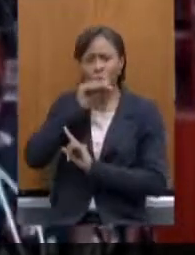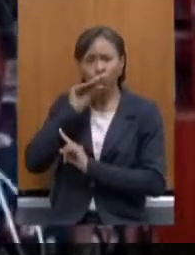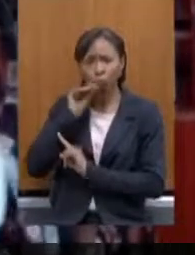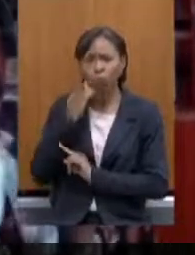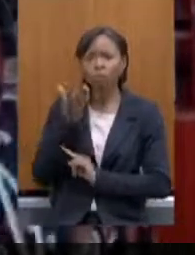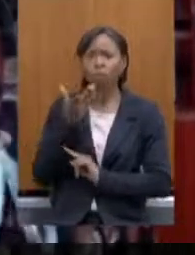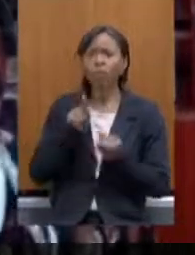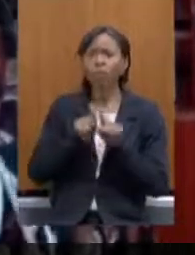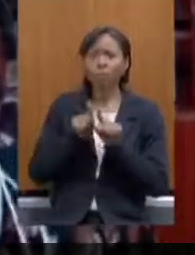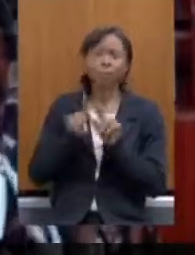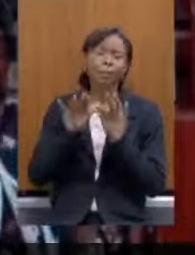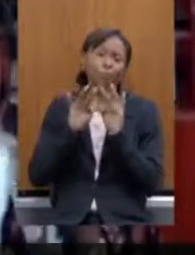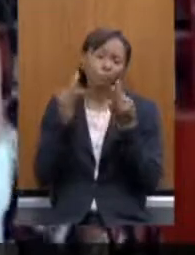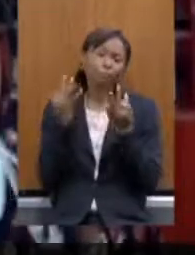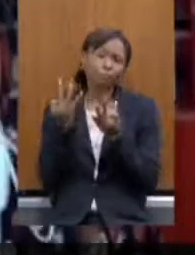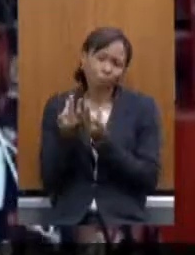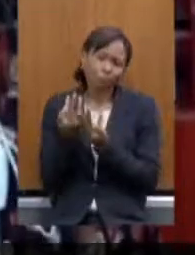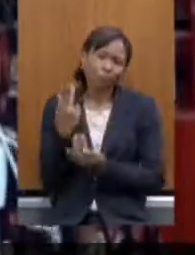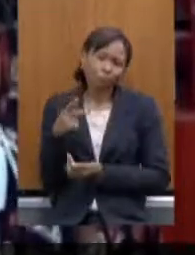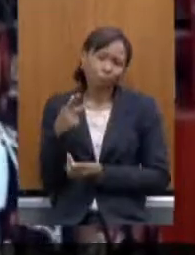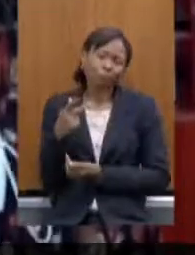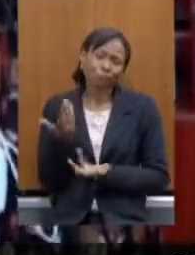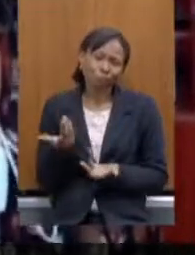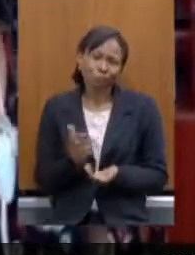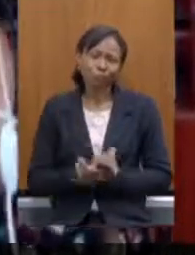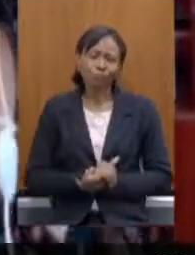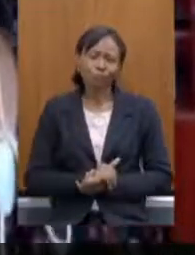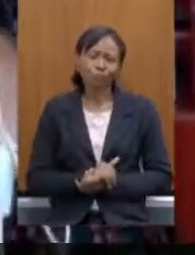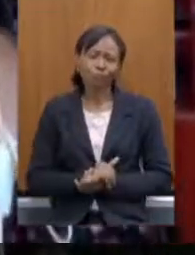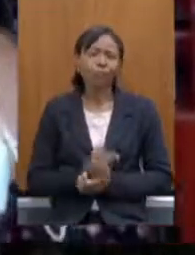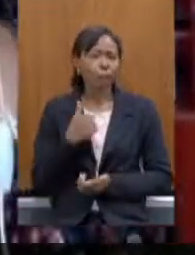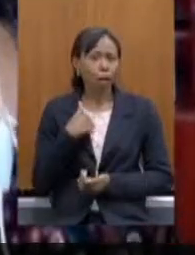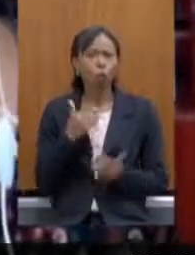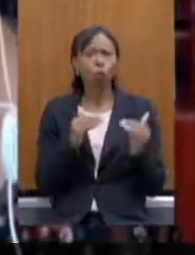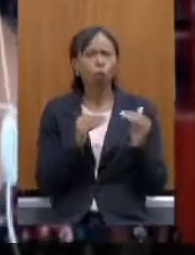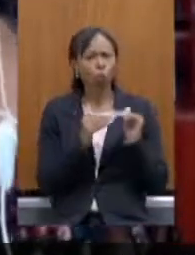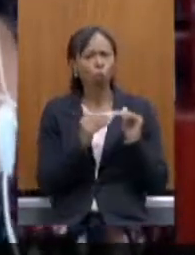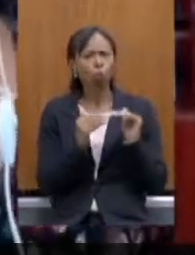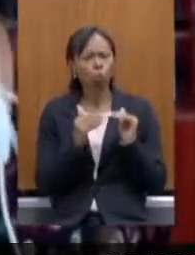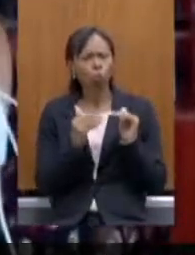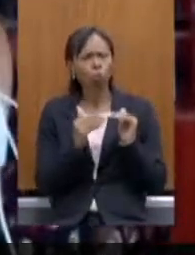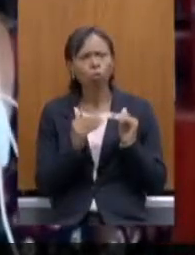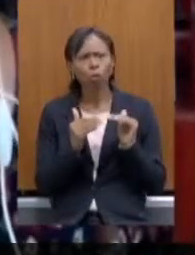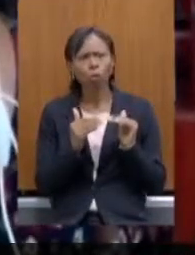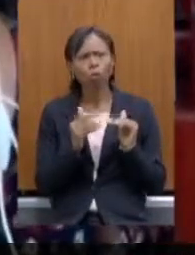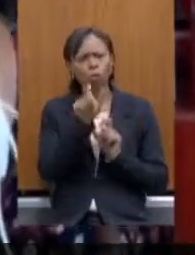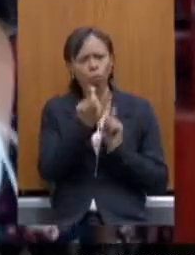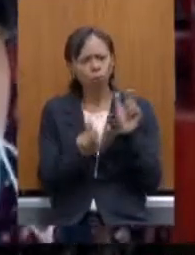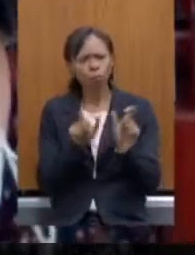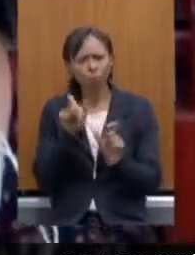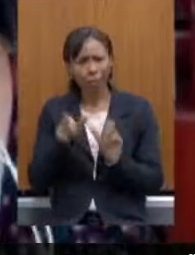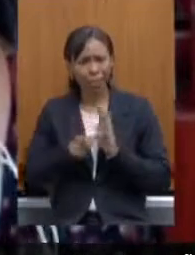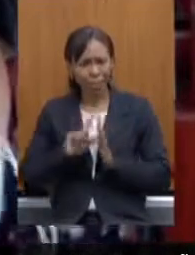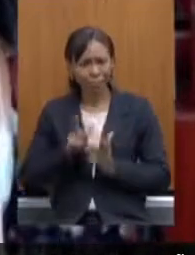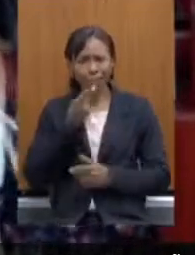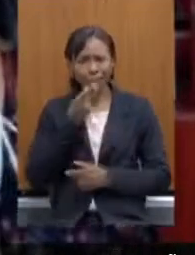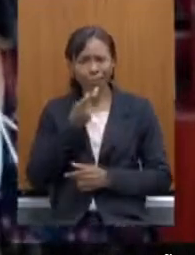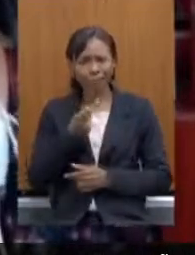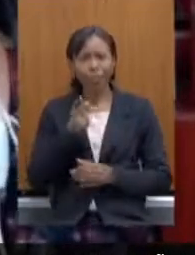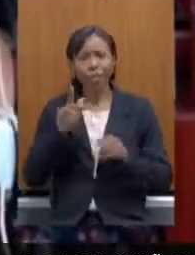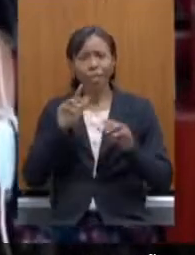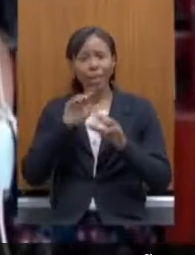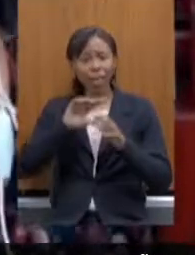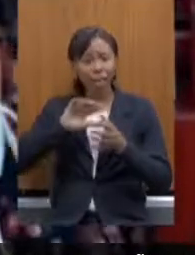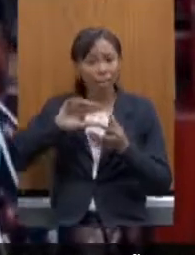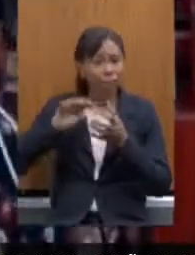sobre a vida dos familiares dos servidores eu concordo aqueles e aquelas que disseram que essa